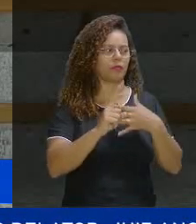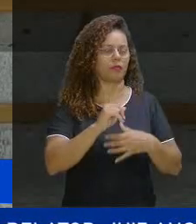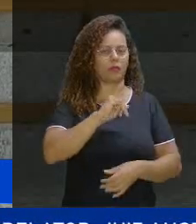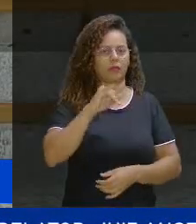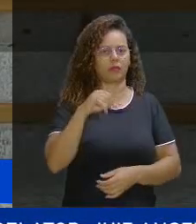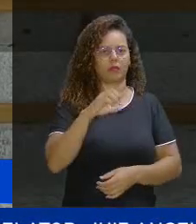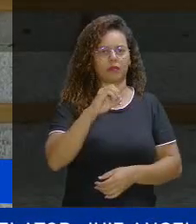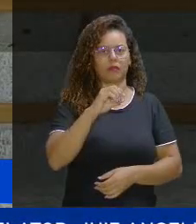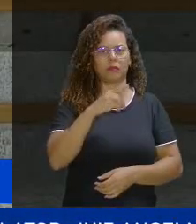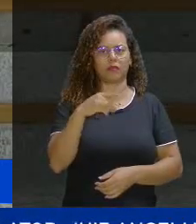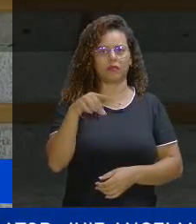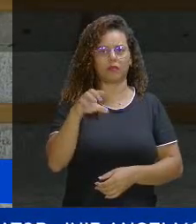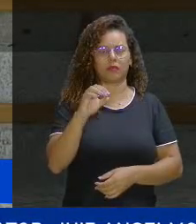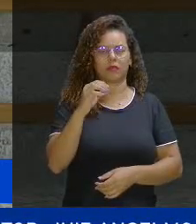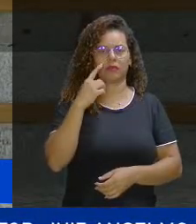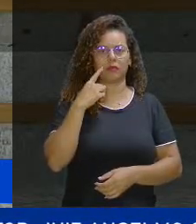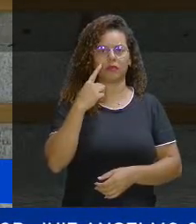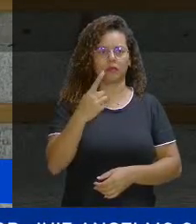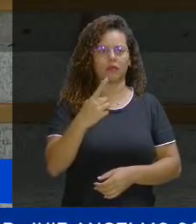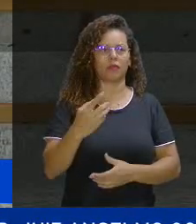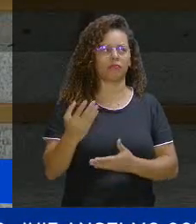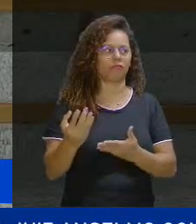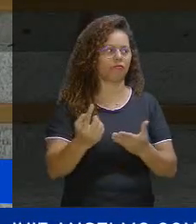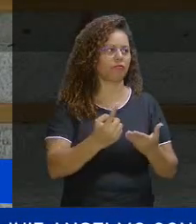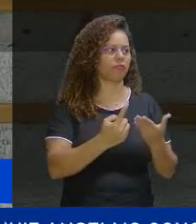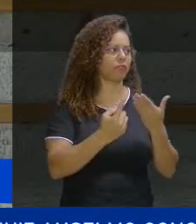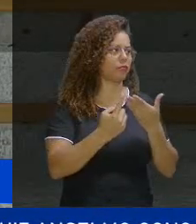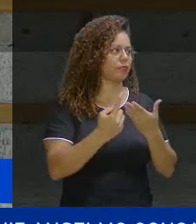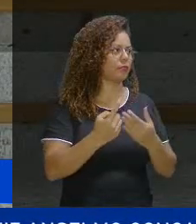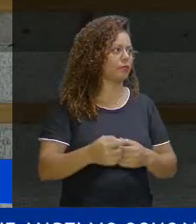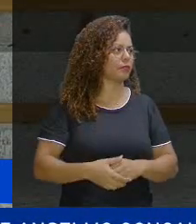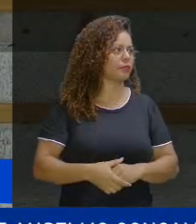Victor Lima das Neves. Está com a palavra.